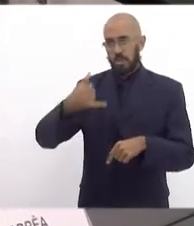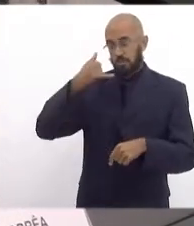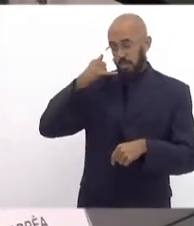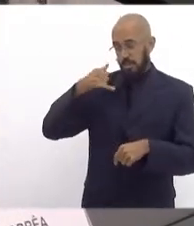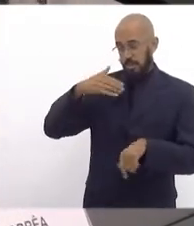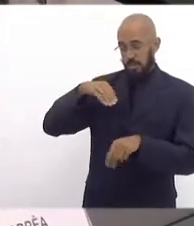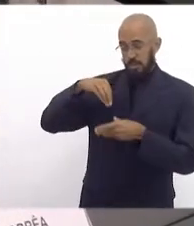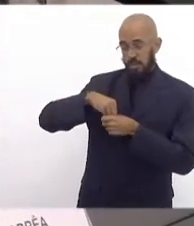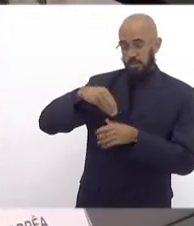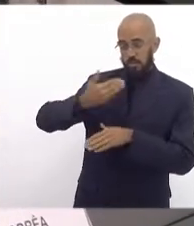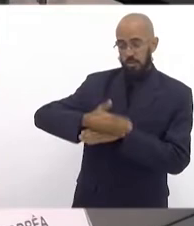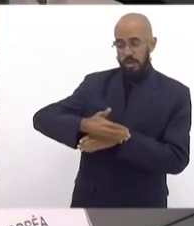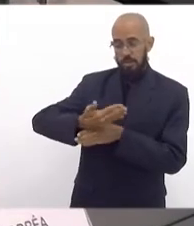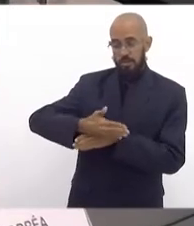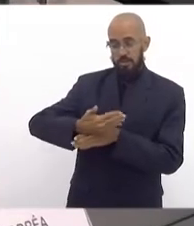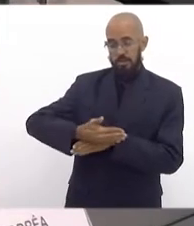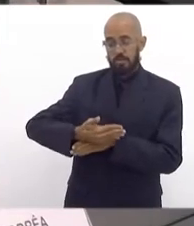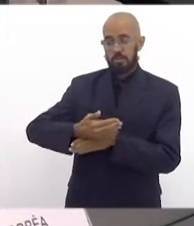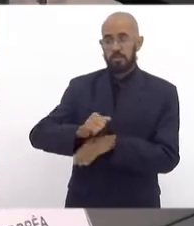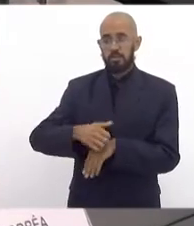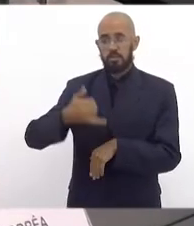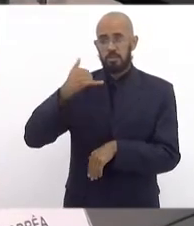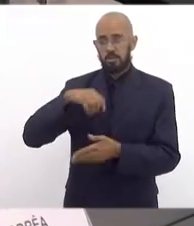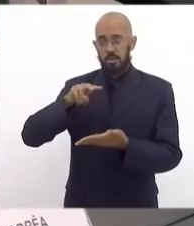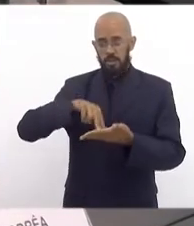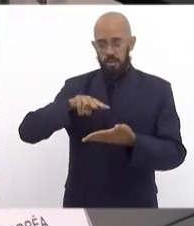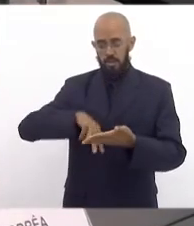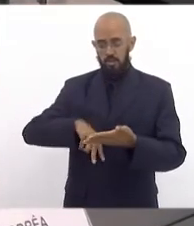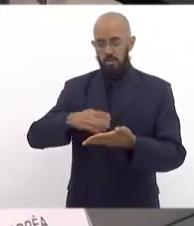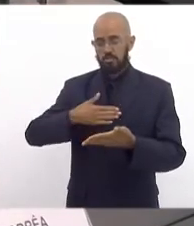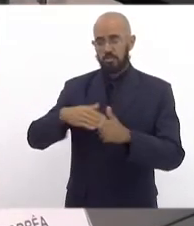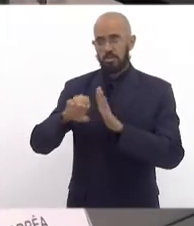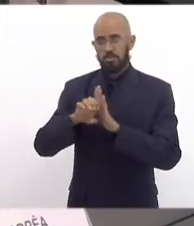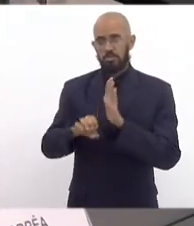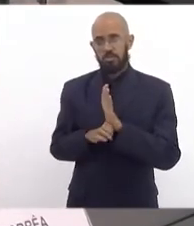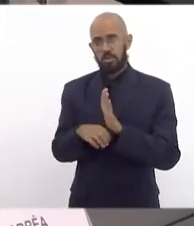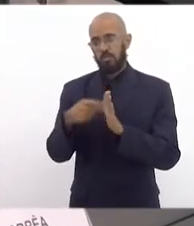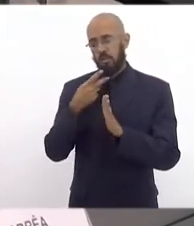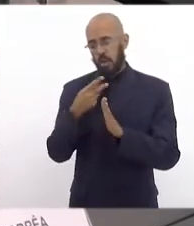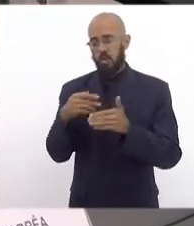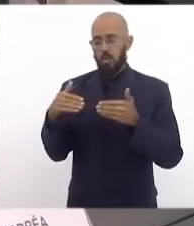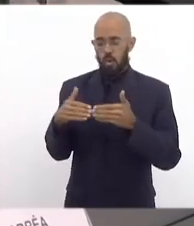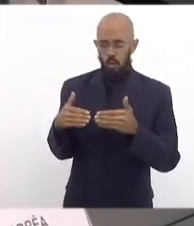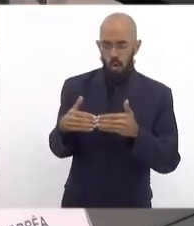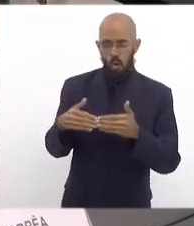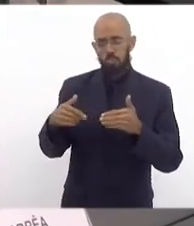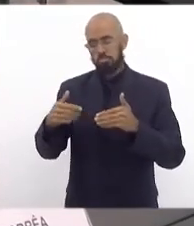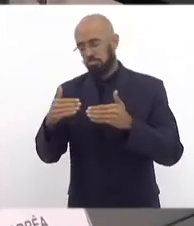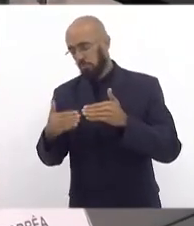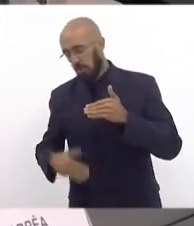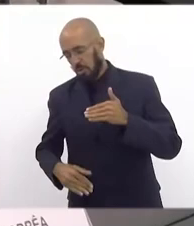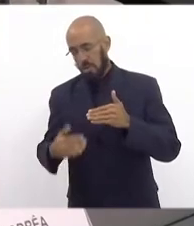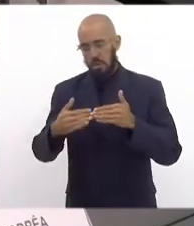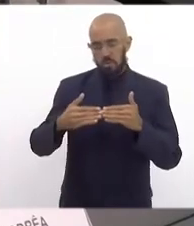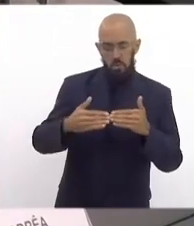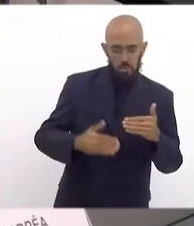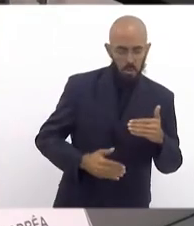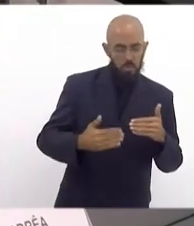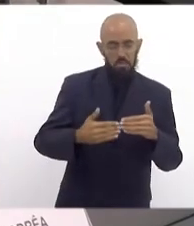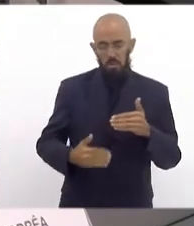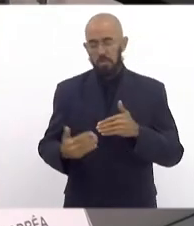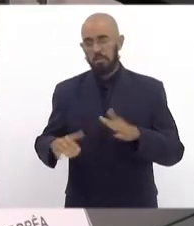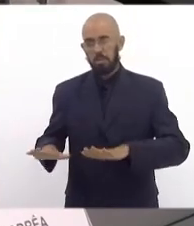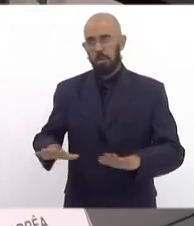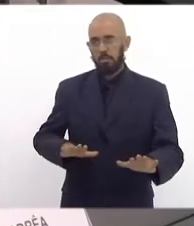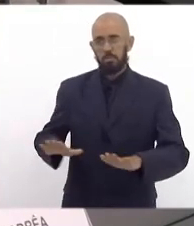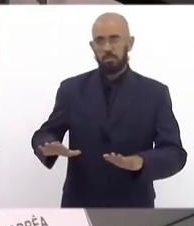liga de um táxi tava no táxi lendo as minhas emendas falou concordo com isso não concordo com aquilo e papai nós chegamos aqui eu